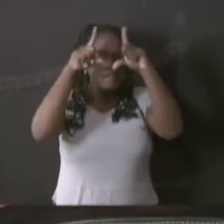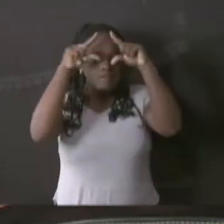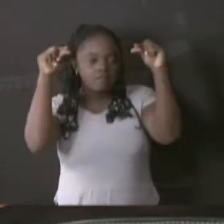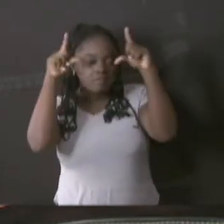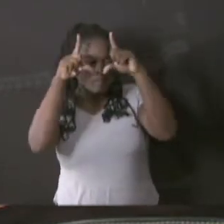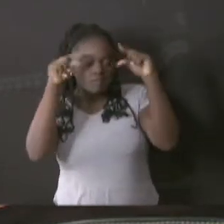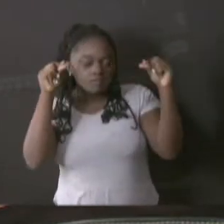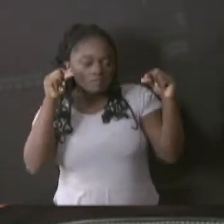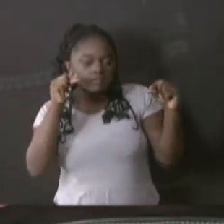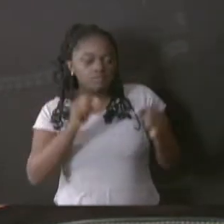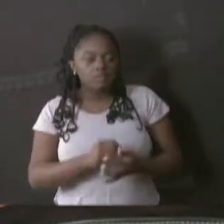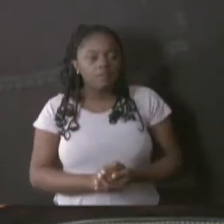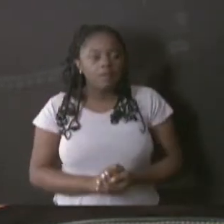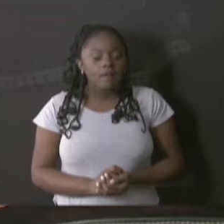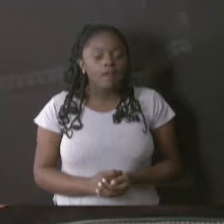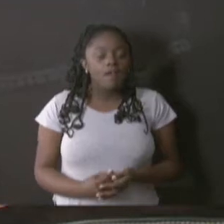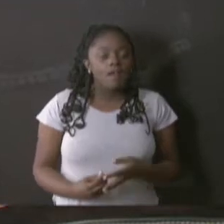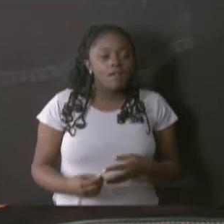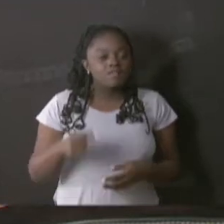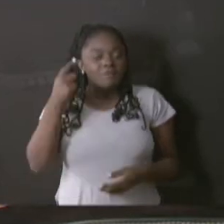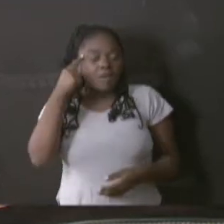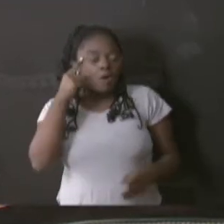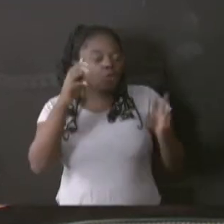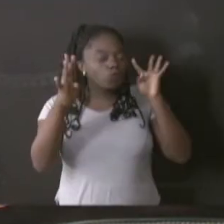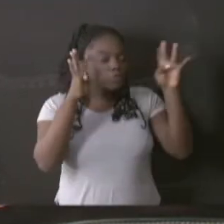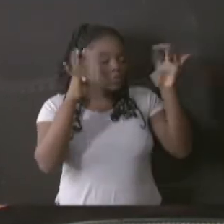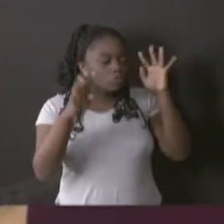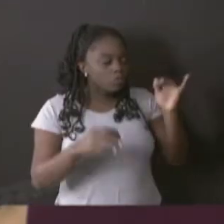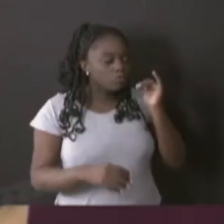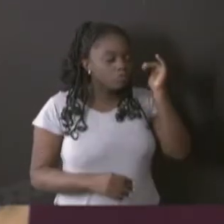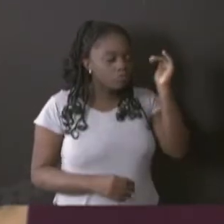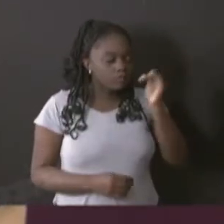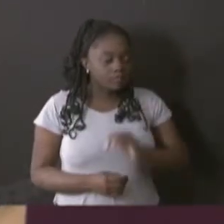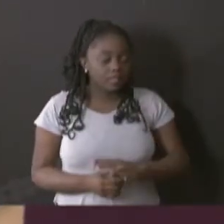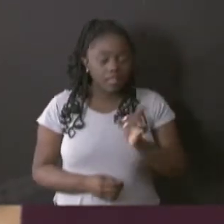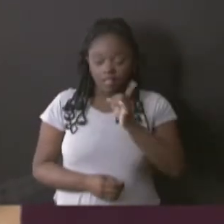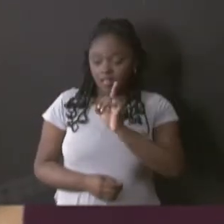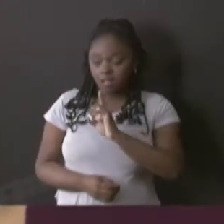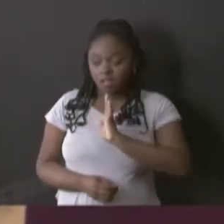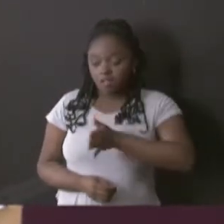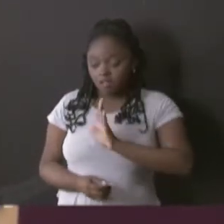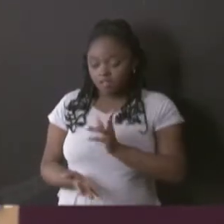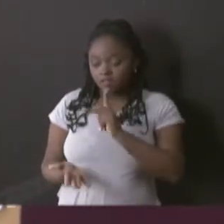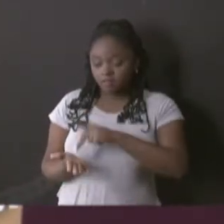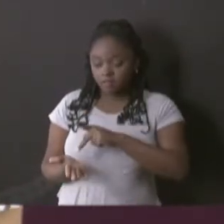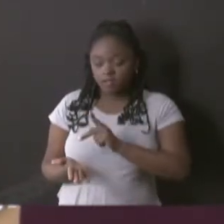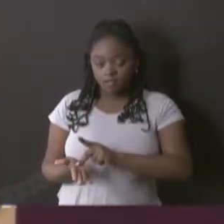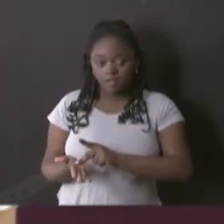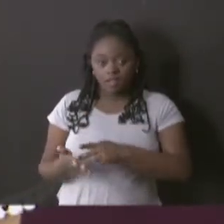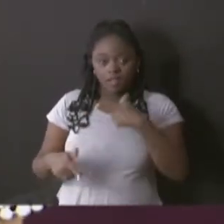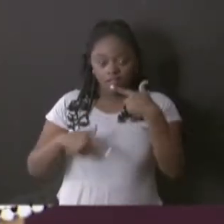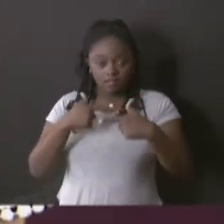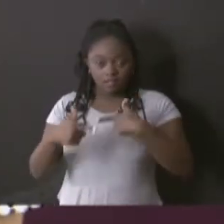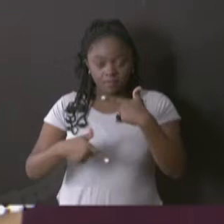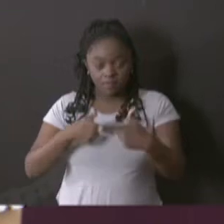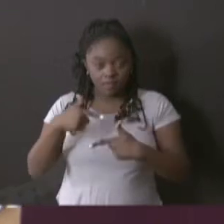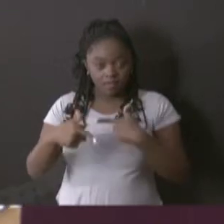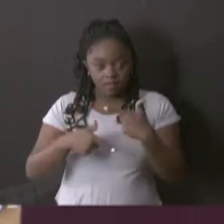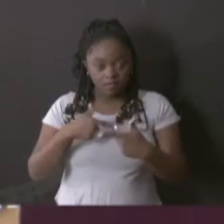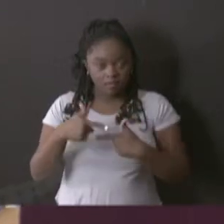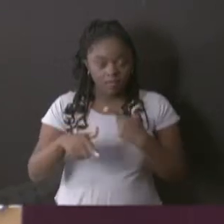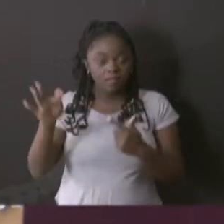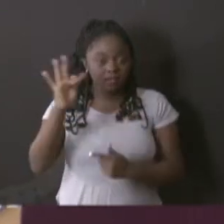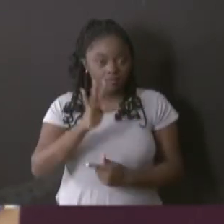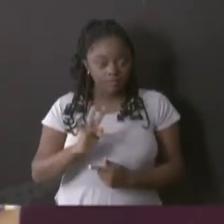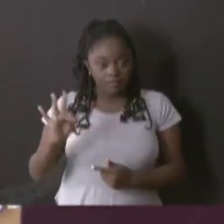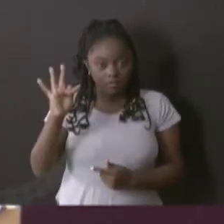psicologia, ter Libras? Você acha que é um sonho muito alto? Não, e já é realidade. Eu já trabalhei numa instituição de ensino superior